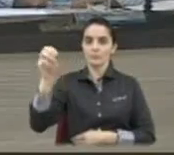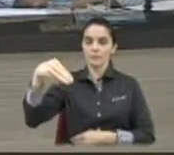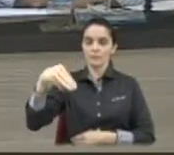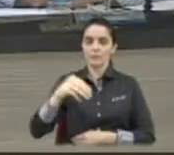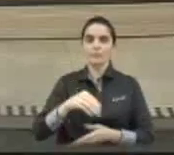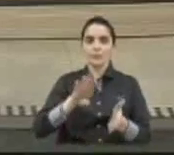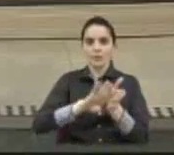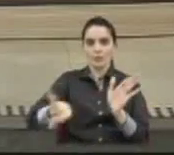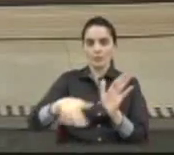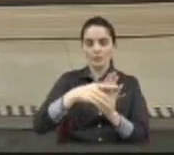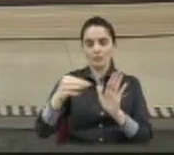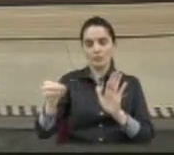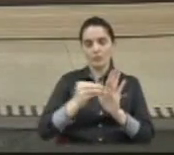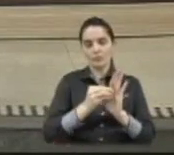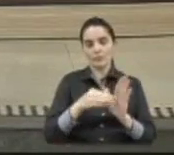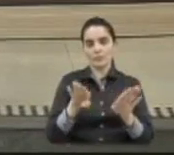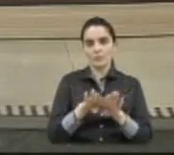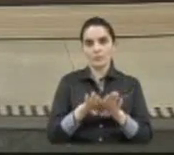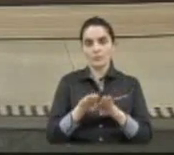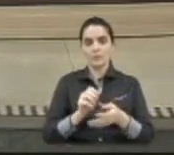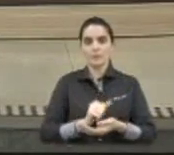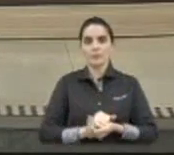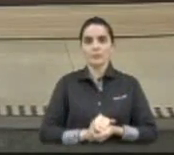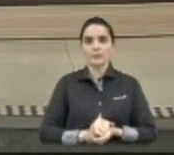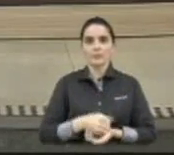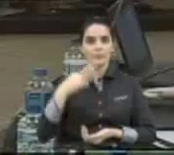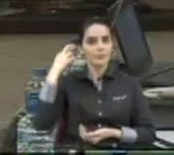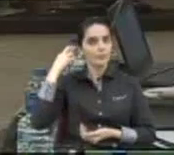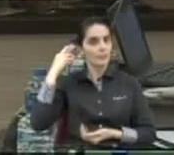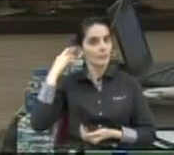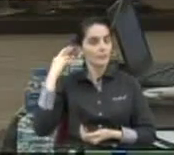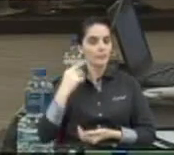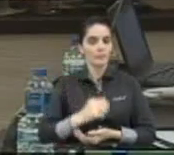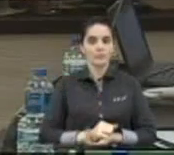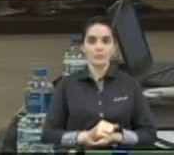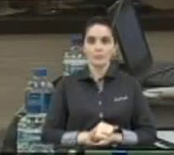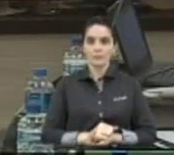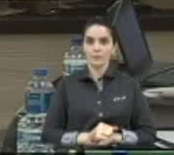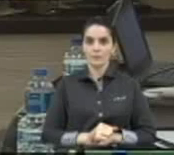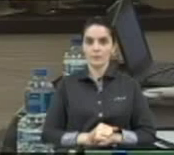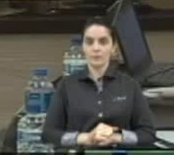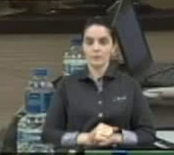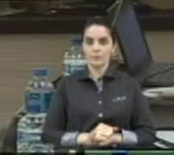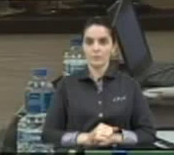Sim. Retirada a emenda do vereador Dinho. Agora o vereador Ronei, uma questão de ordem.